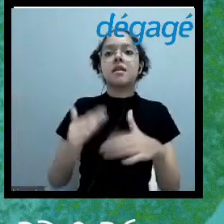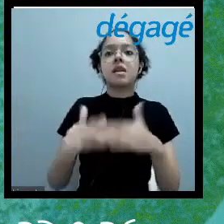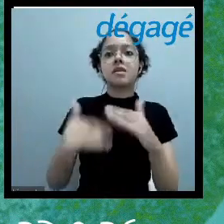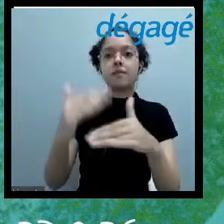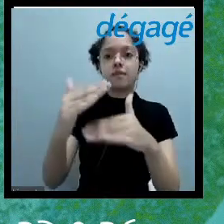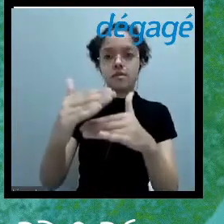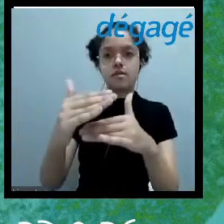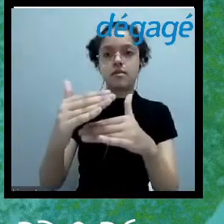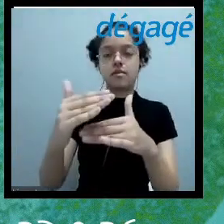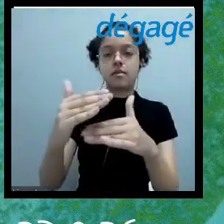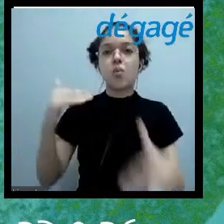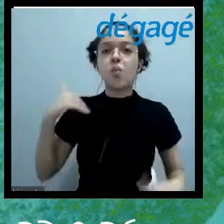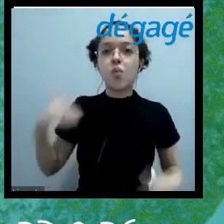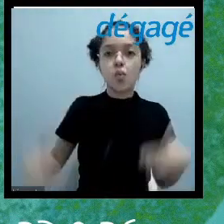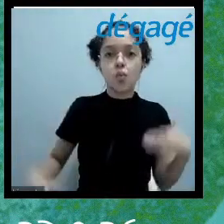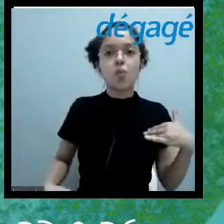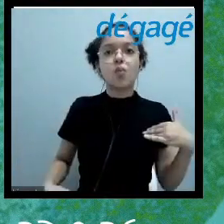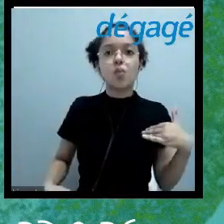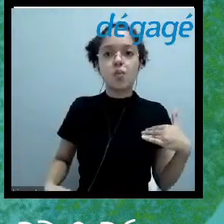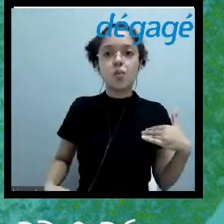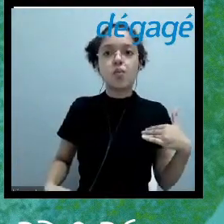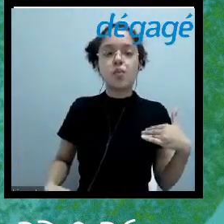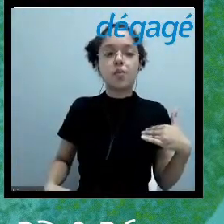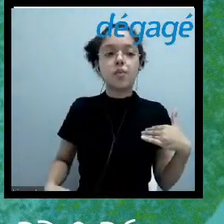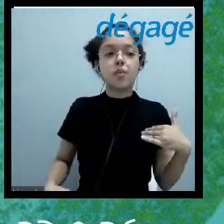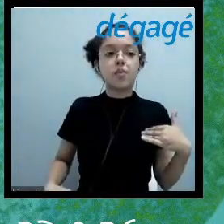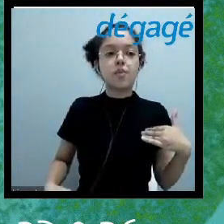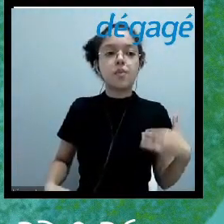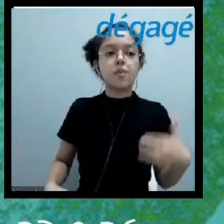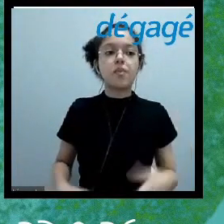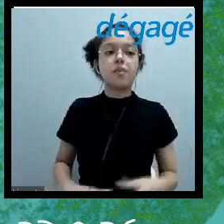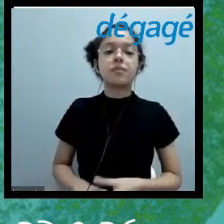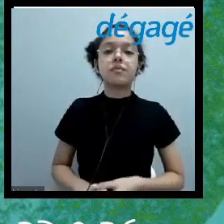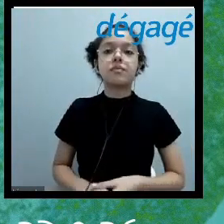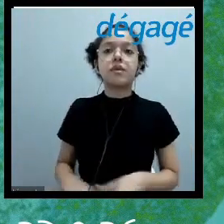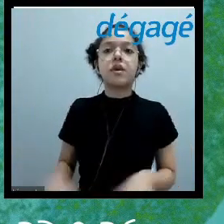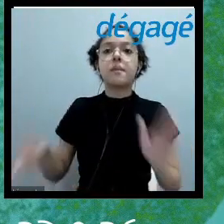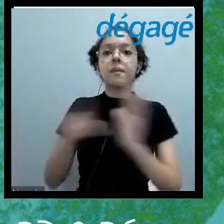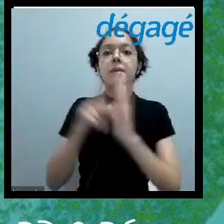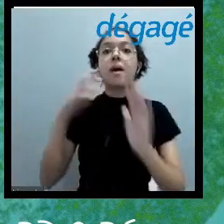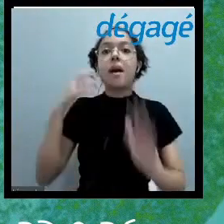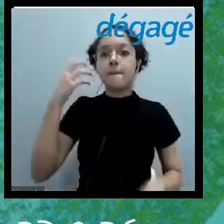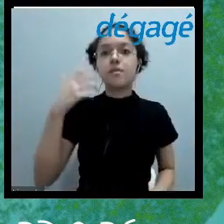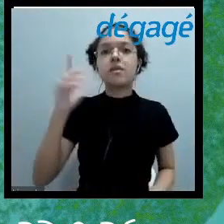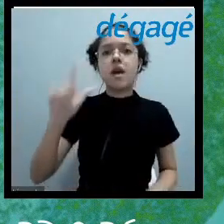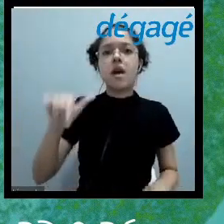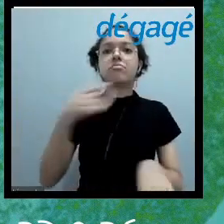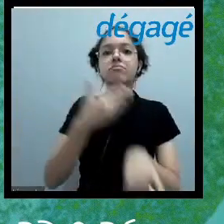ele tinha a música ia modificar positivamente na qualidade de vida dele.